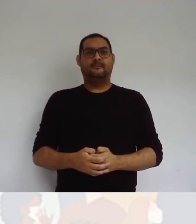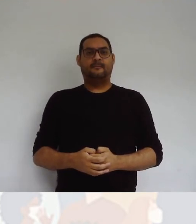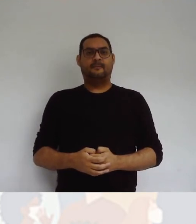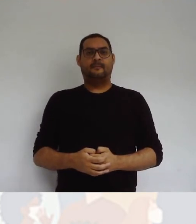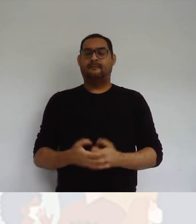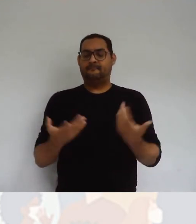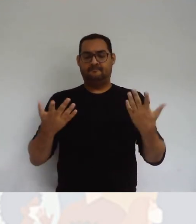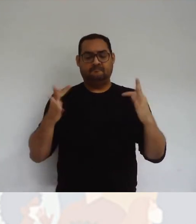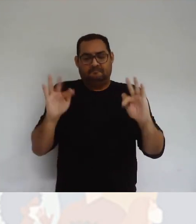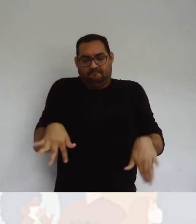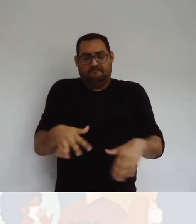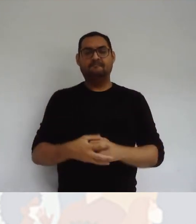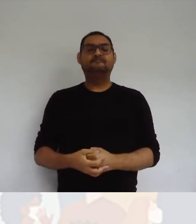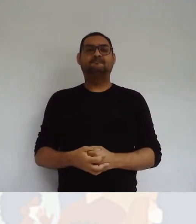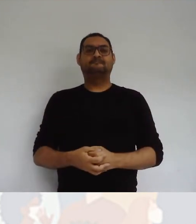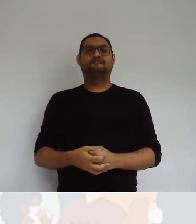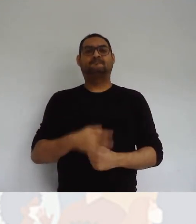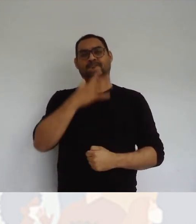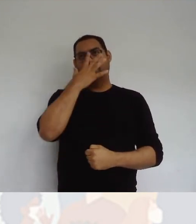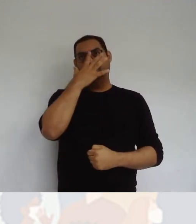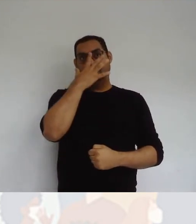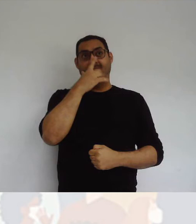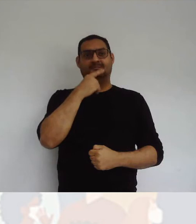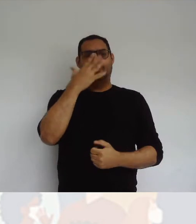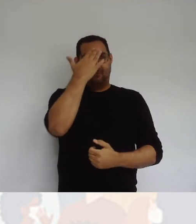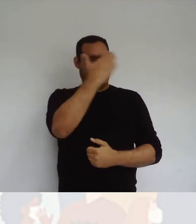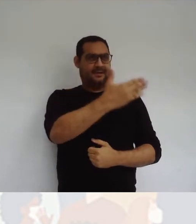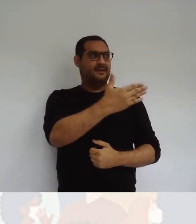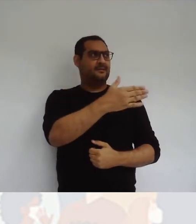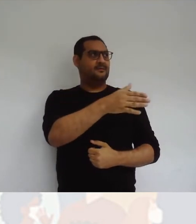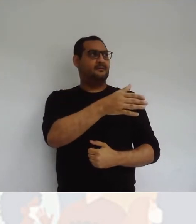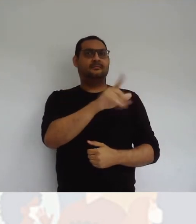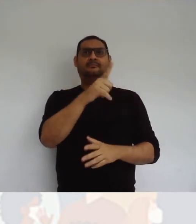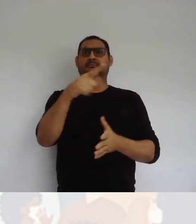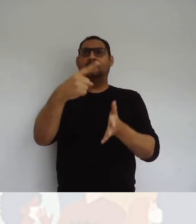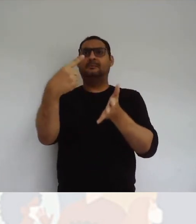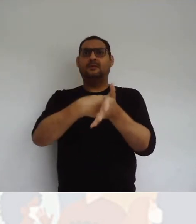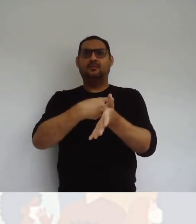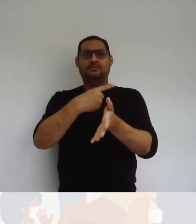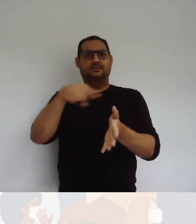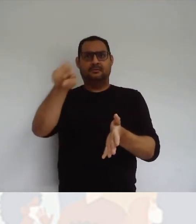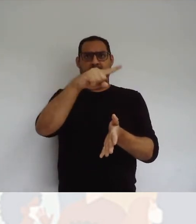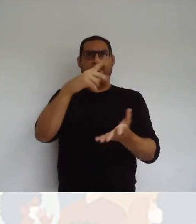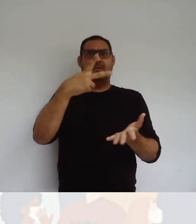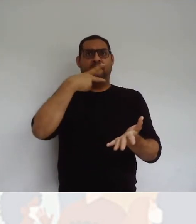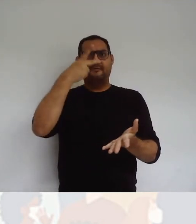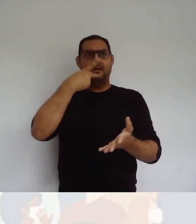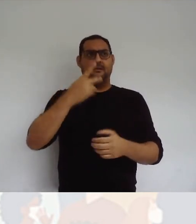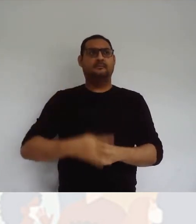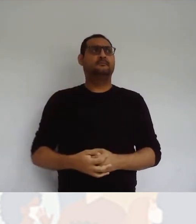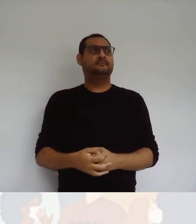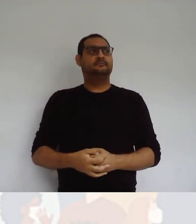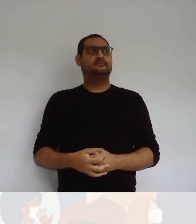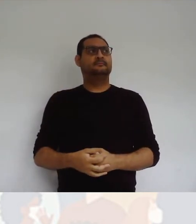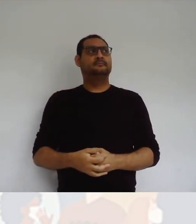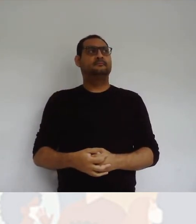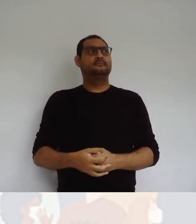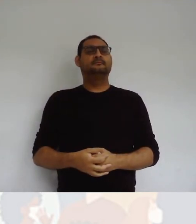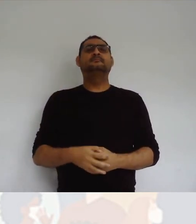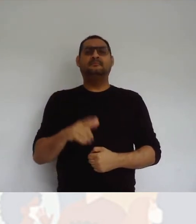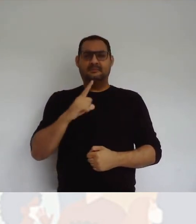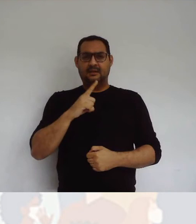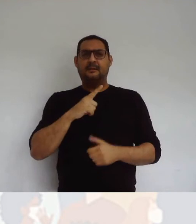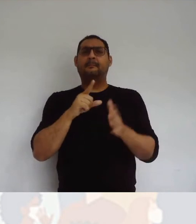Acho que é isso. Muito obrigado. Tem mais alguma pergunta? Alguém quer falar? Fazer uma pergunta? Uma pergunta, mas você já falou